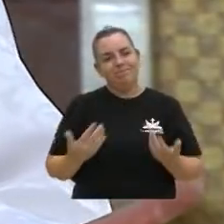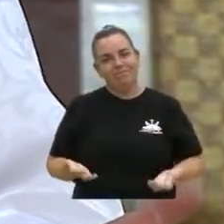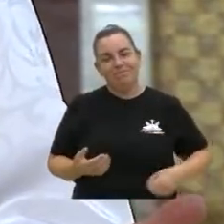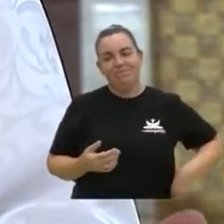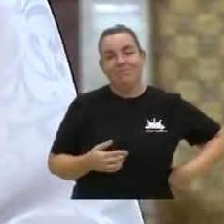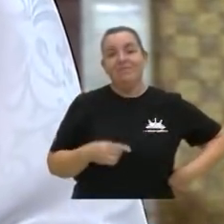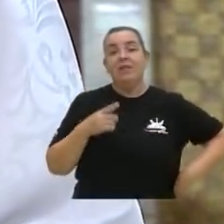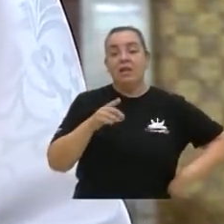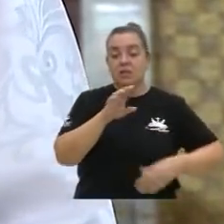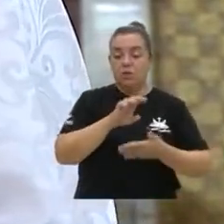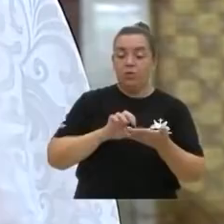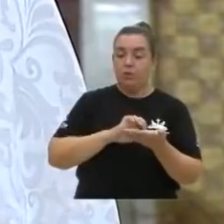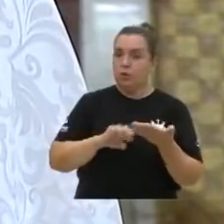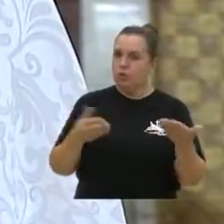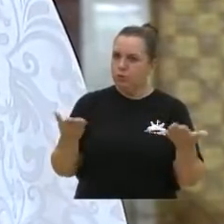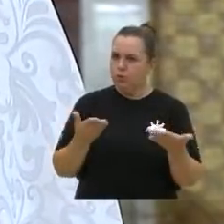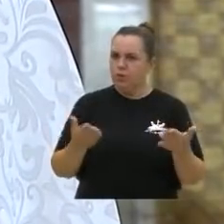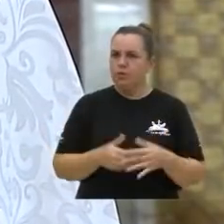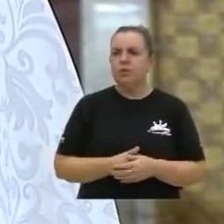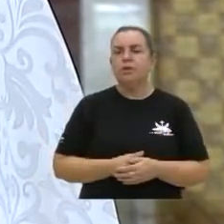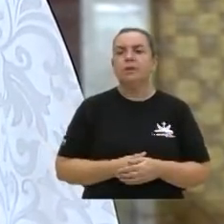Esse é o Evangelho de hoje.